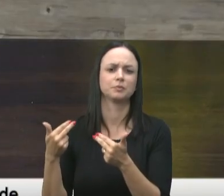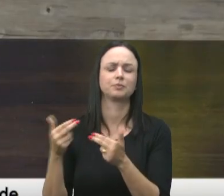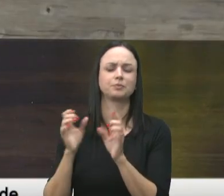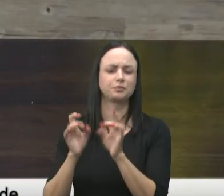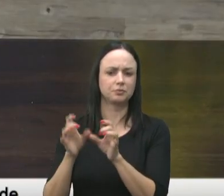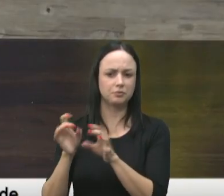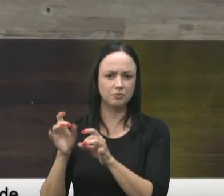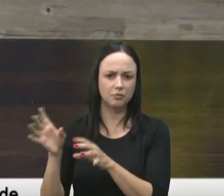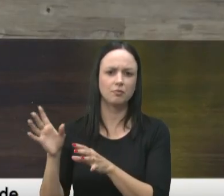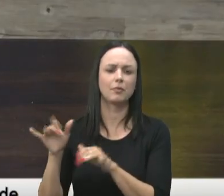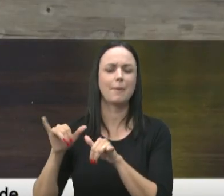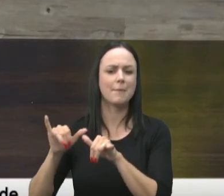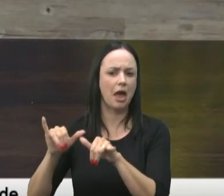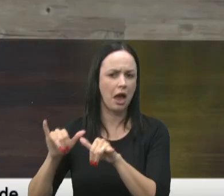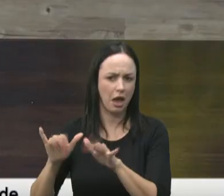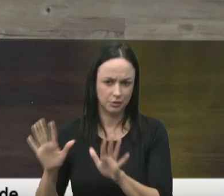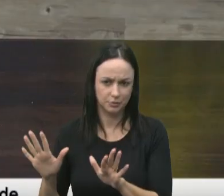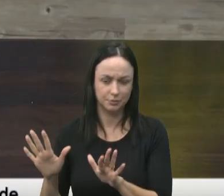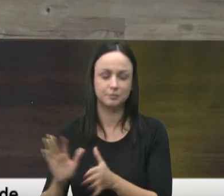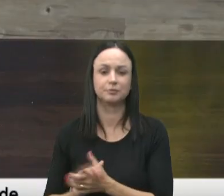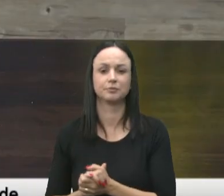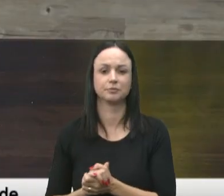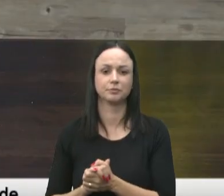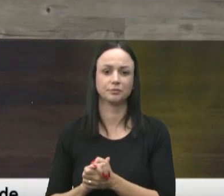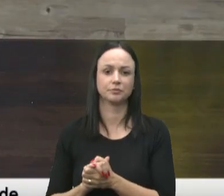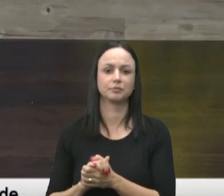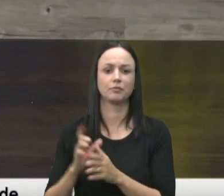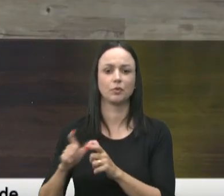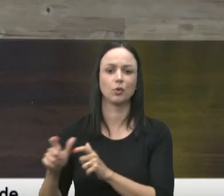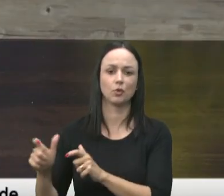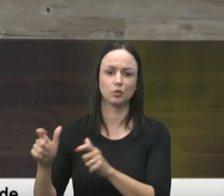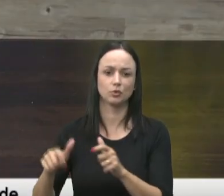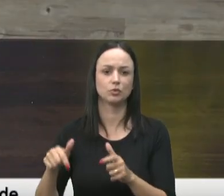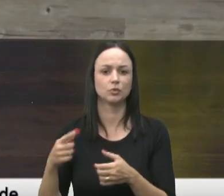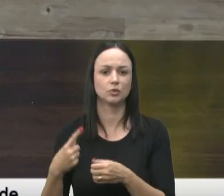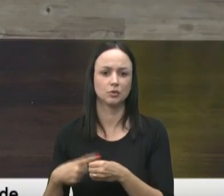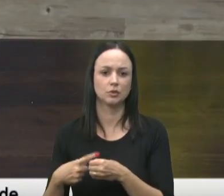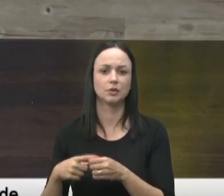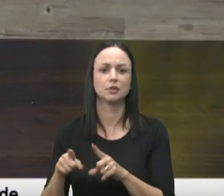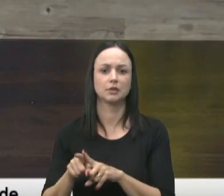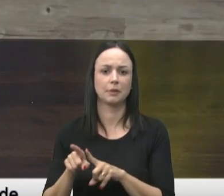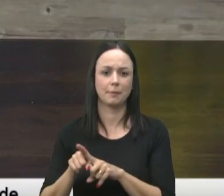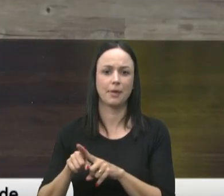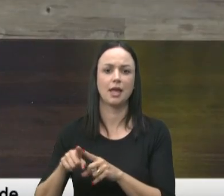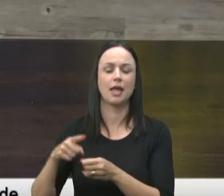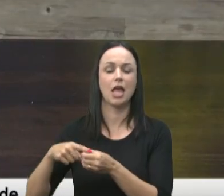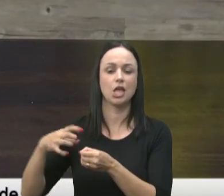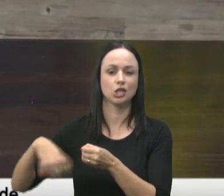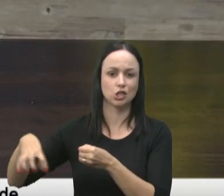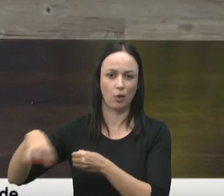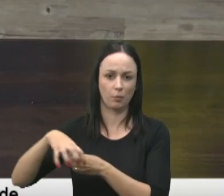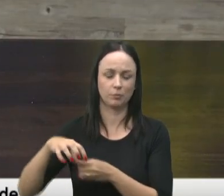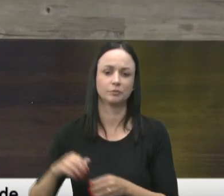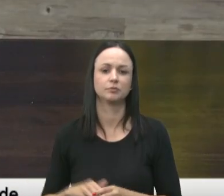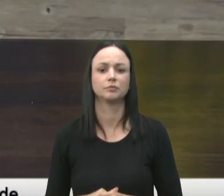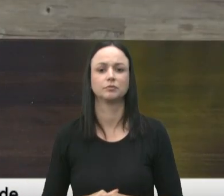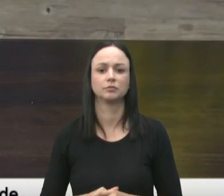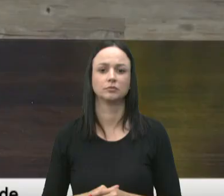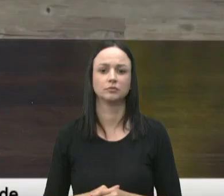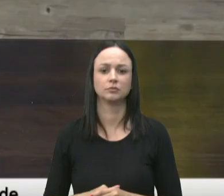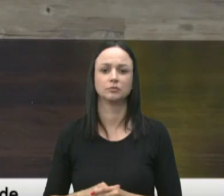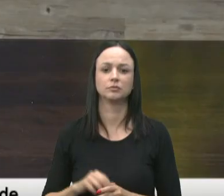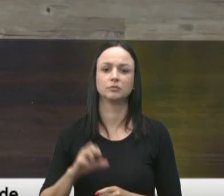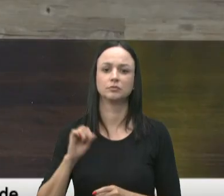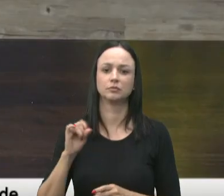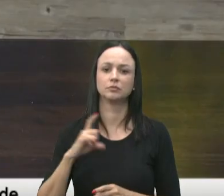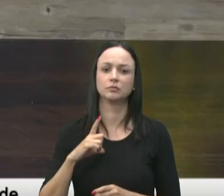quitandas, supermercados e uma série de lugares aqui na cidade e na região. E havia uma